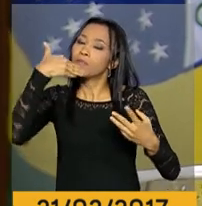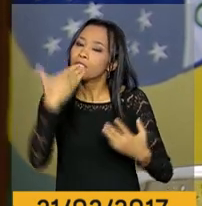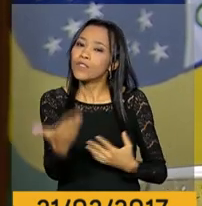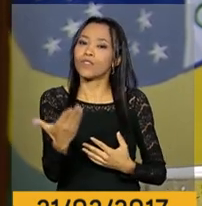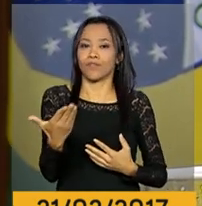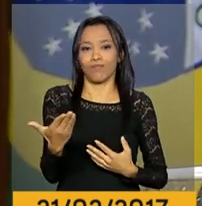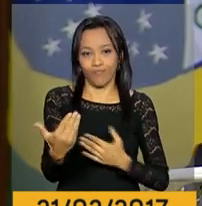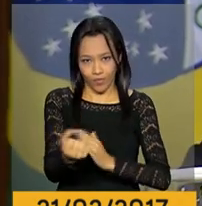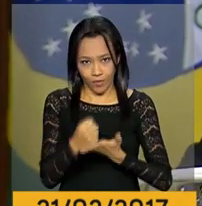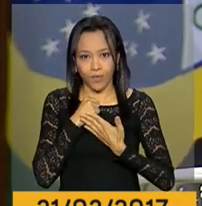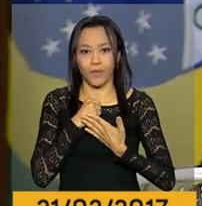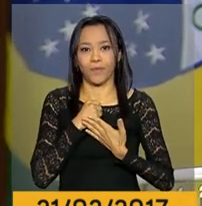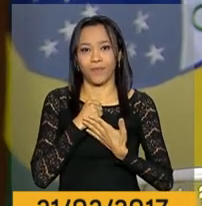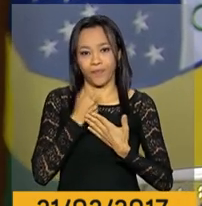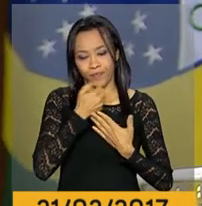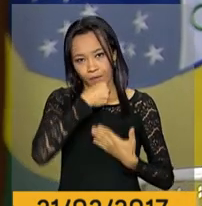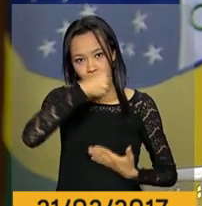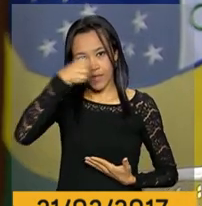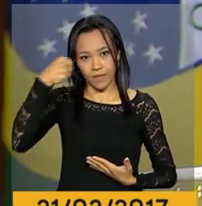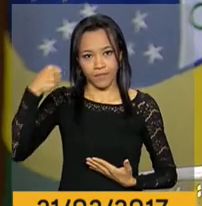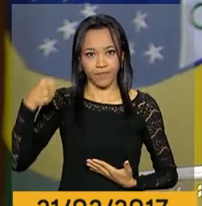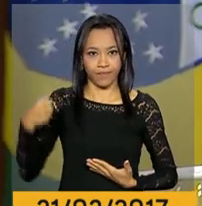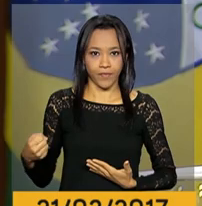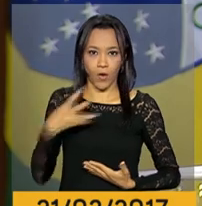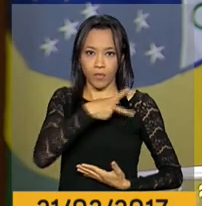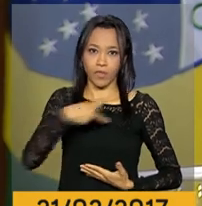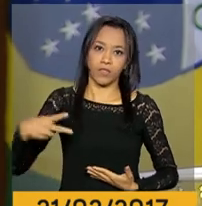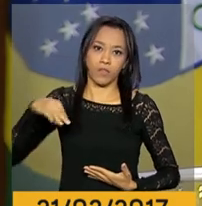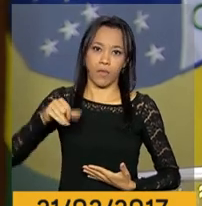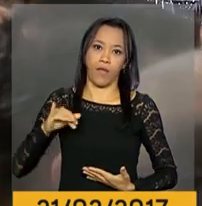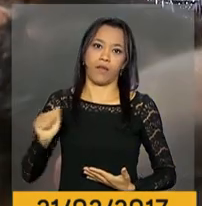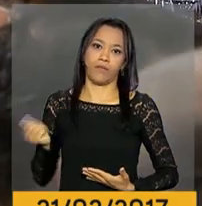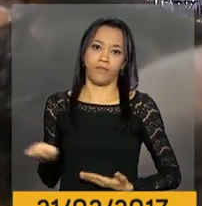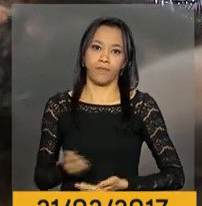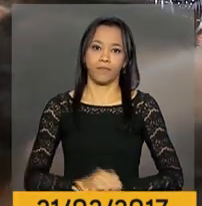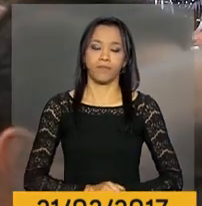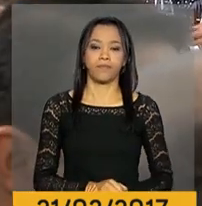de auxílio vou passar a palavra ao Presidente Rodrigo